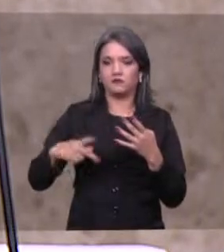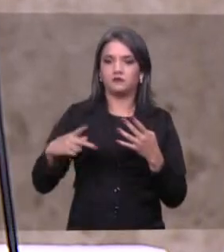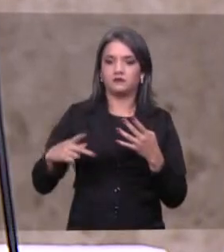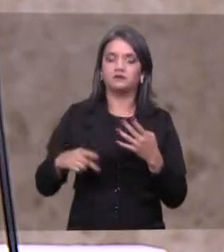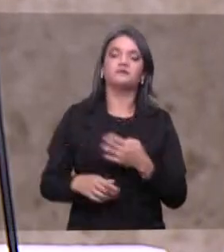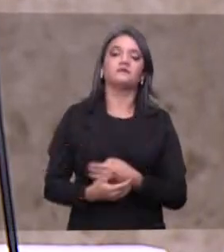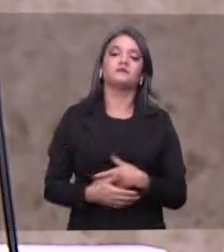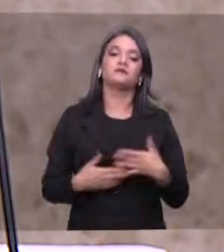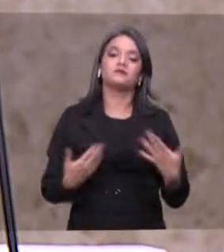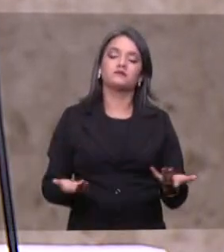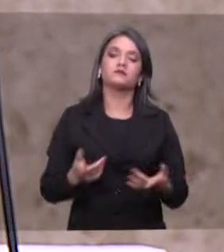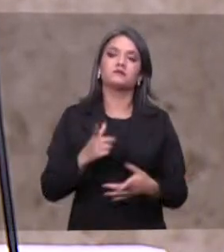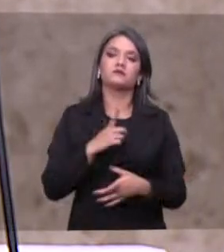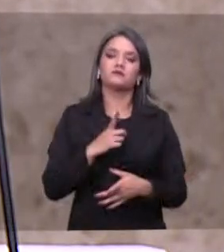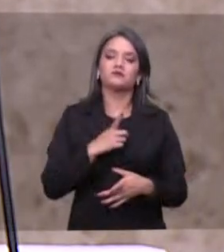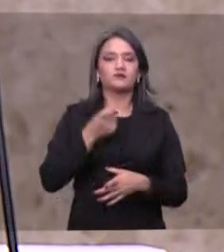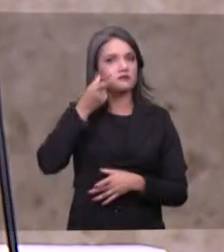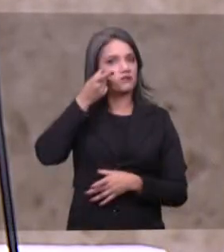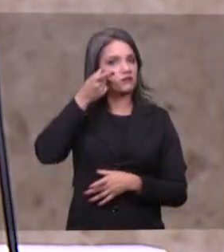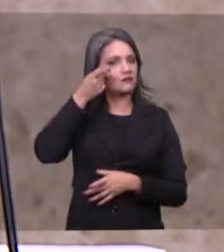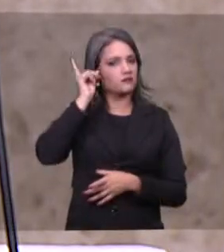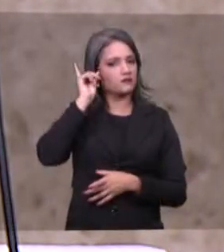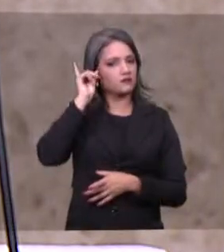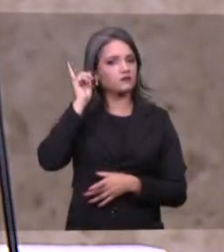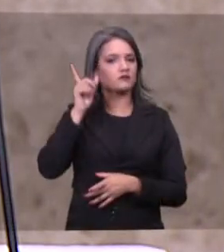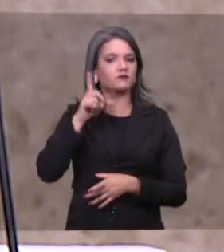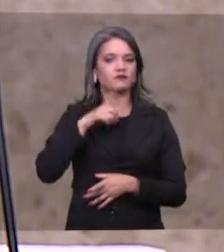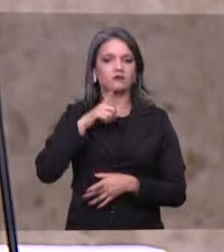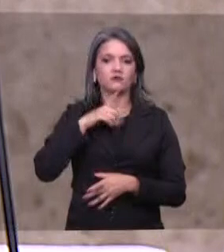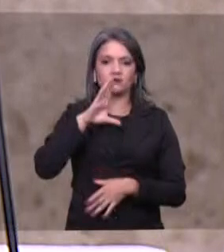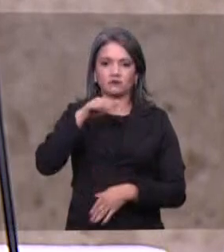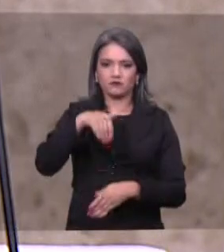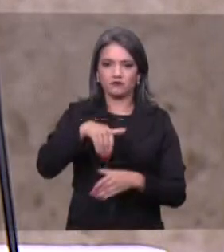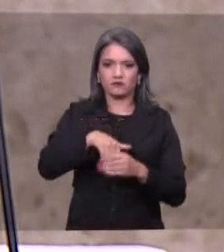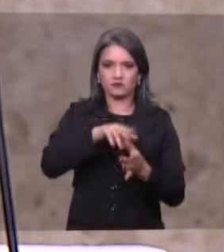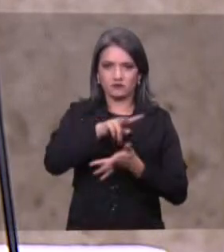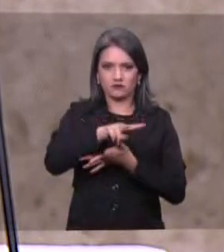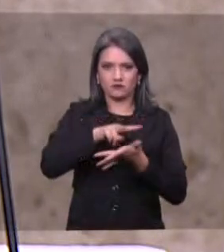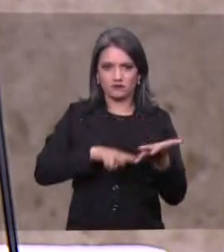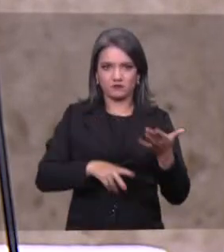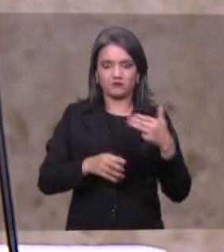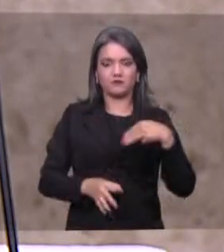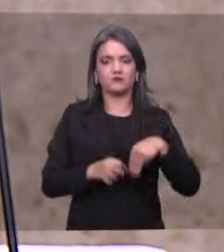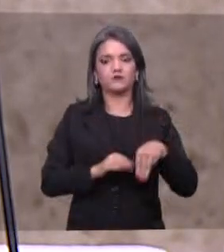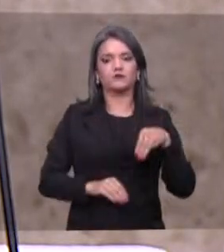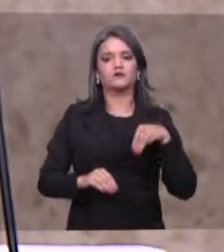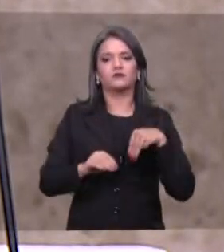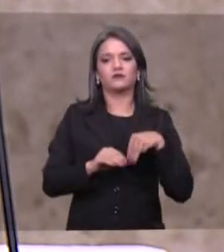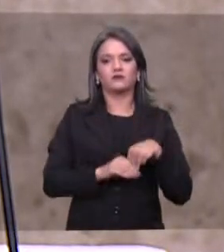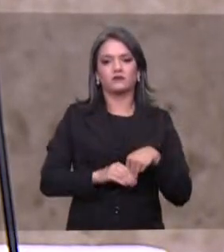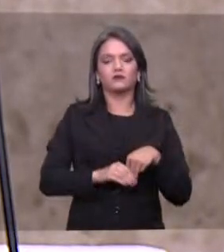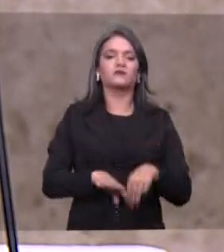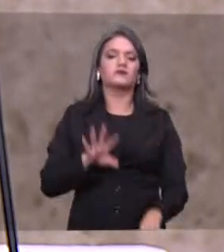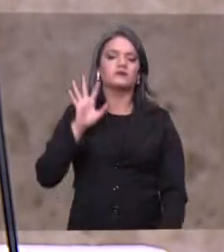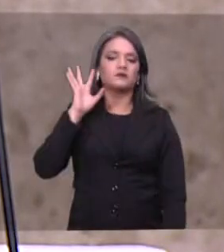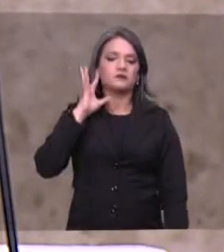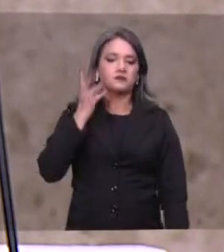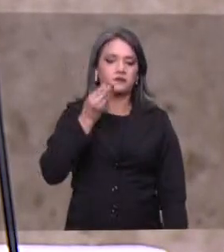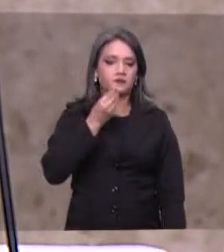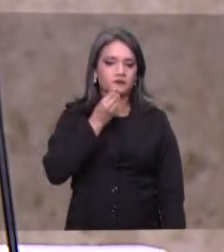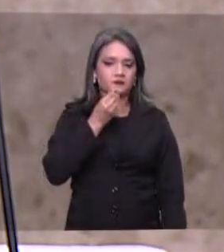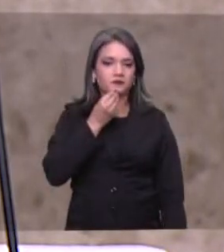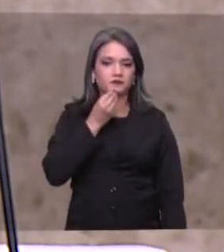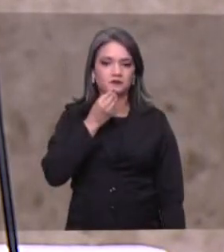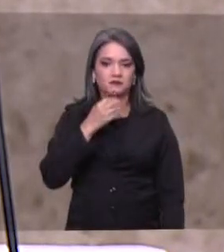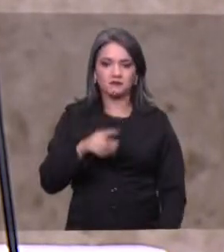Tivemos, na sessão de ontem, a apresentação do voto vista do ministro Dias Toffoli, que